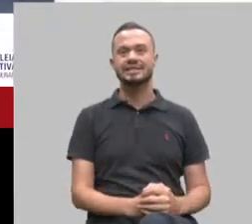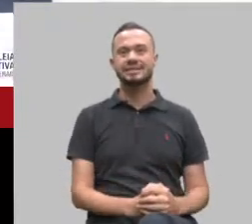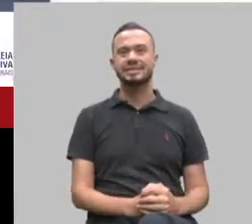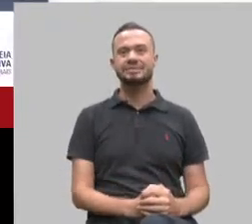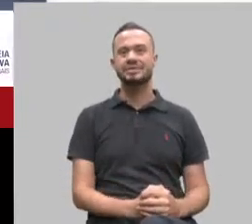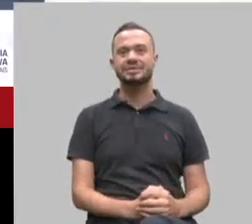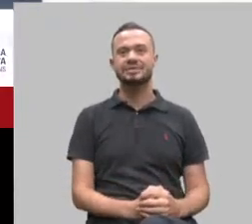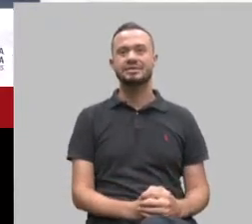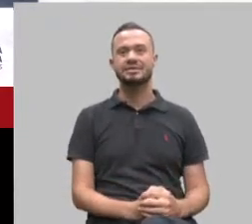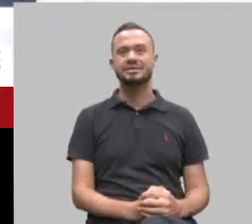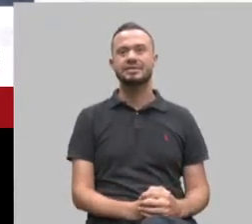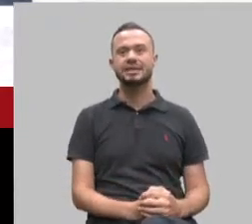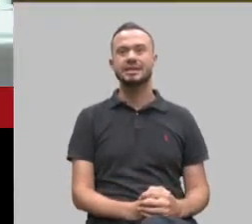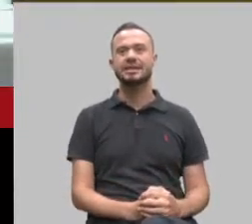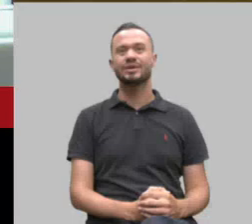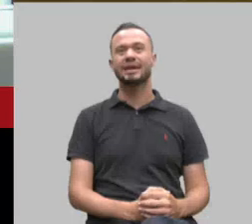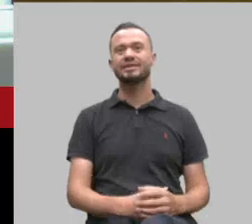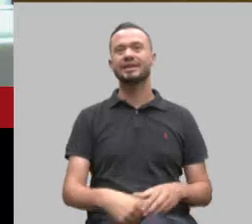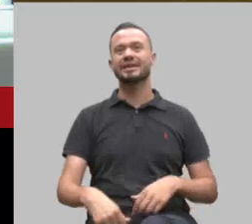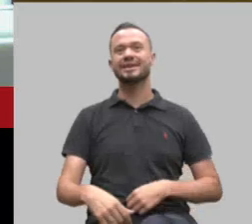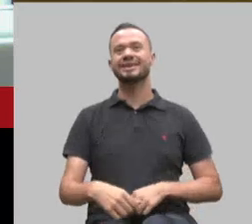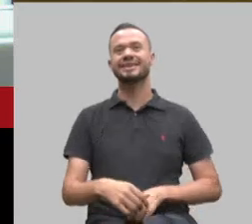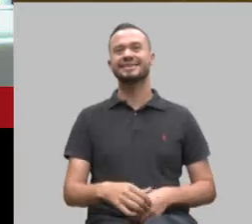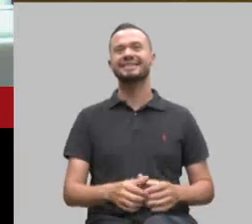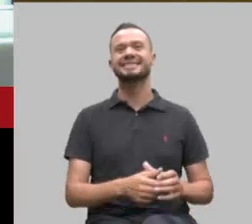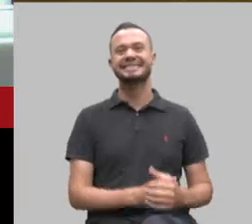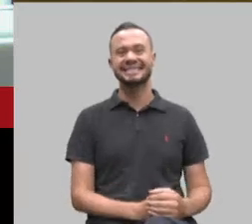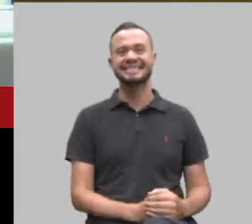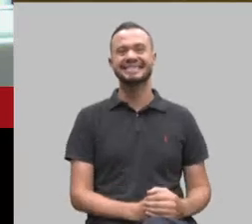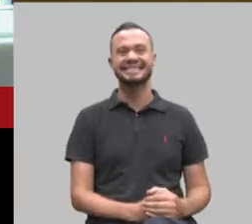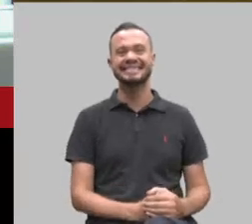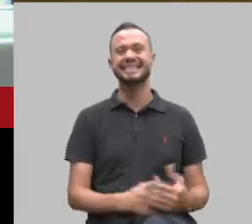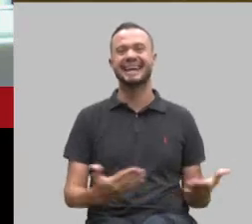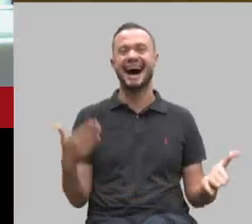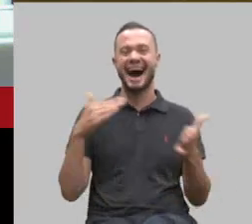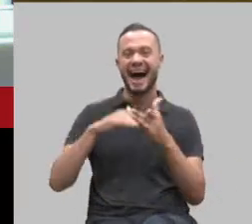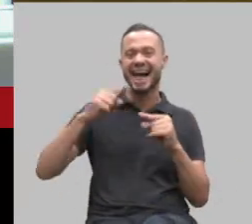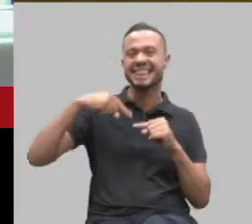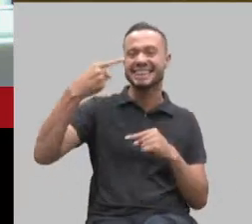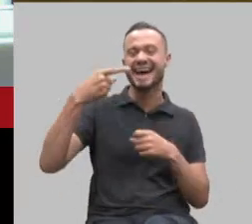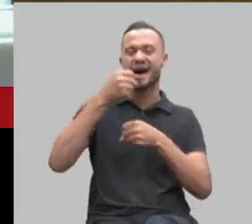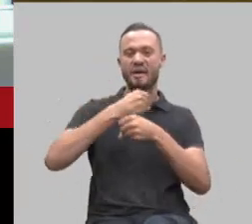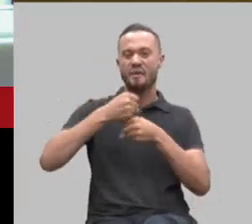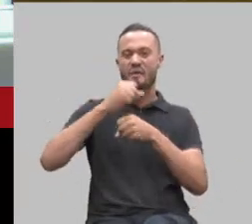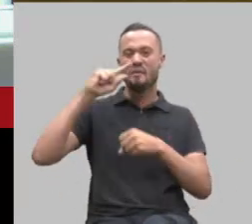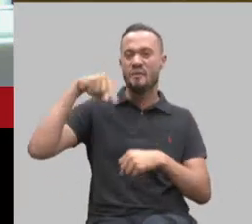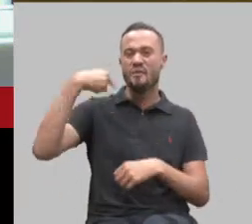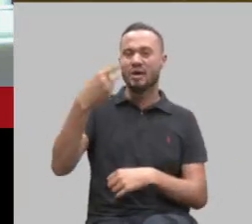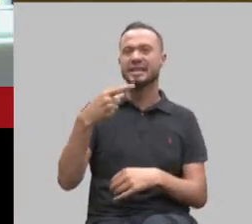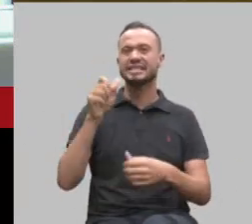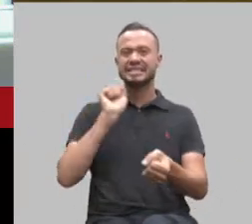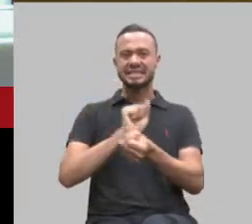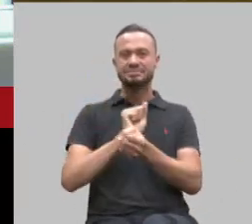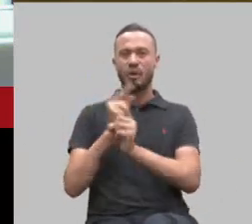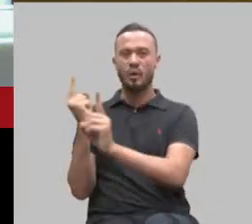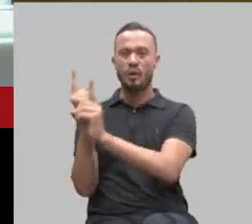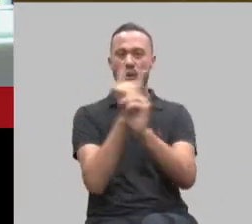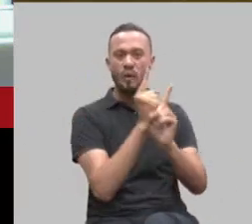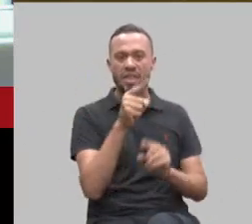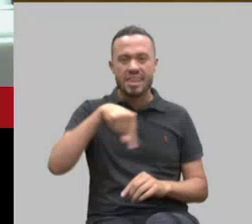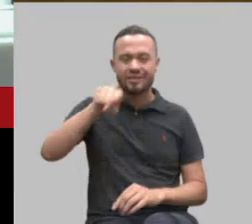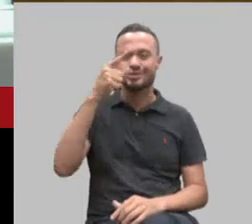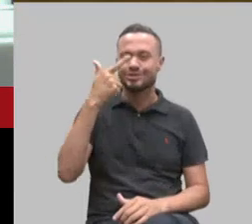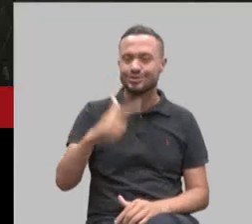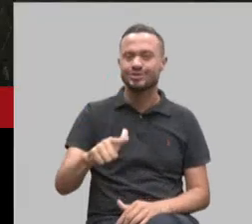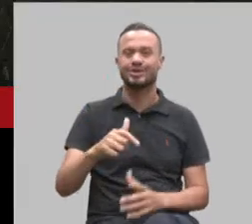ensino eh até a próxima né até o ano que vem espero vê-los aqui de novo e com